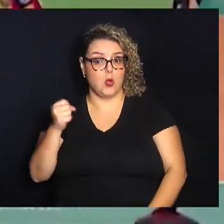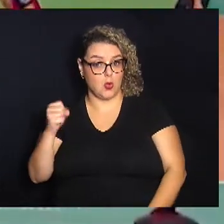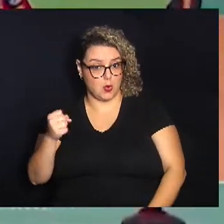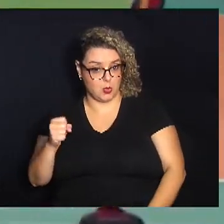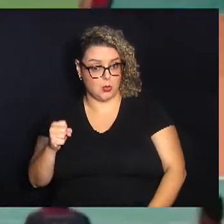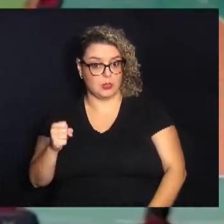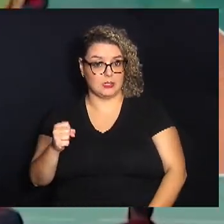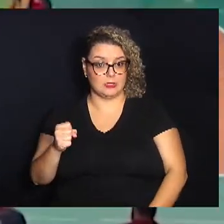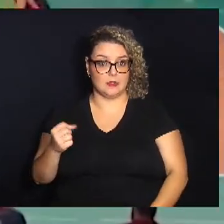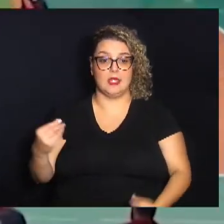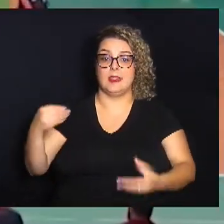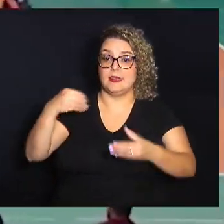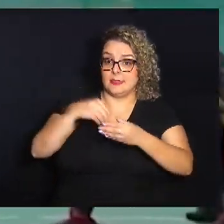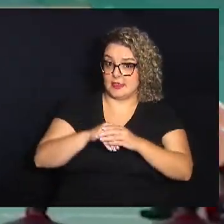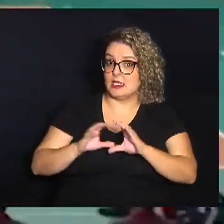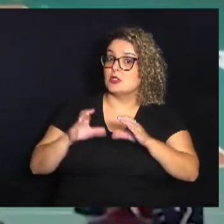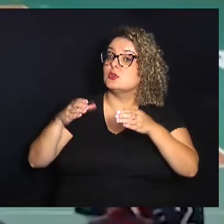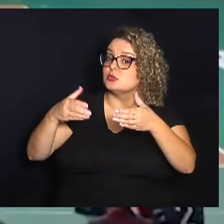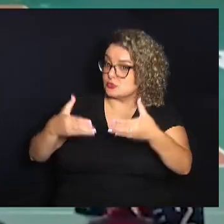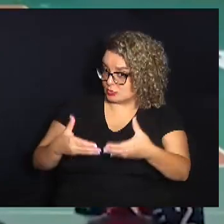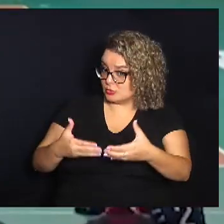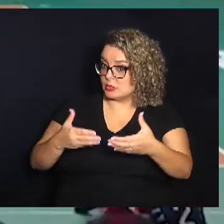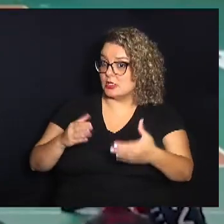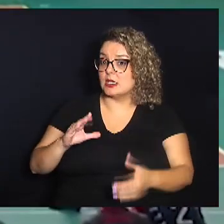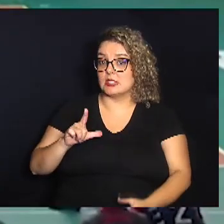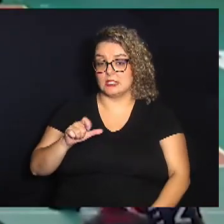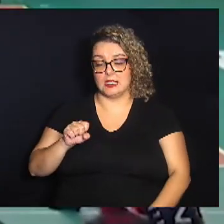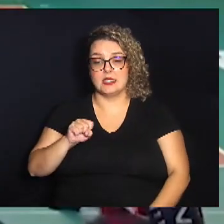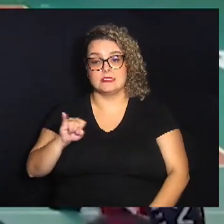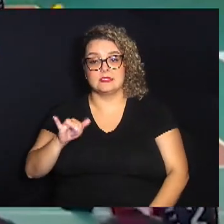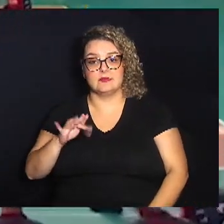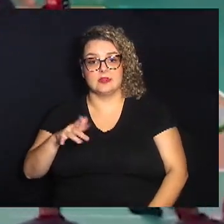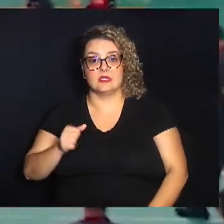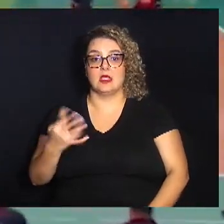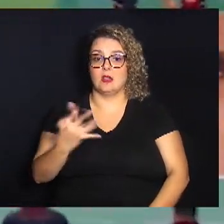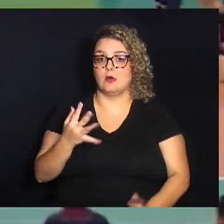está dentro do grupo que se classifica às quartas de